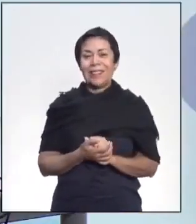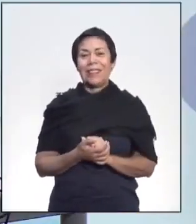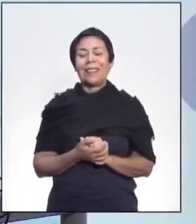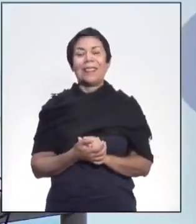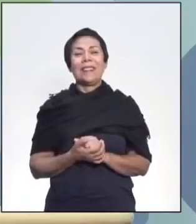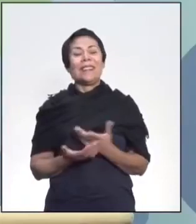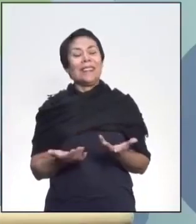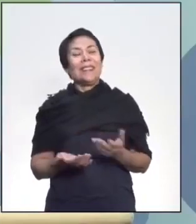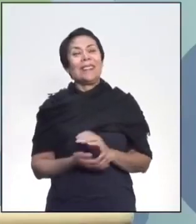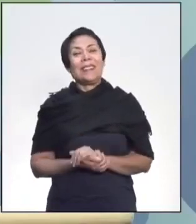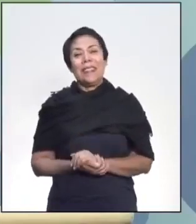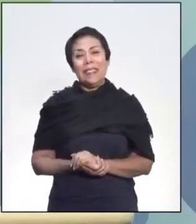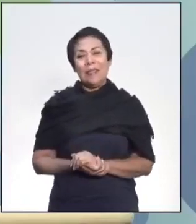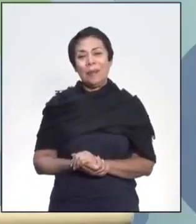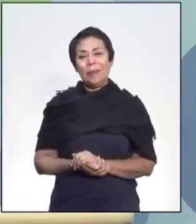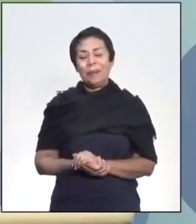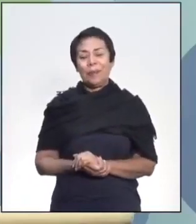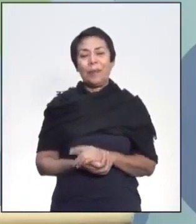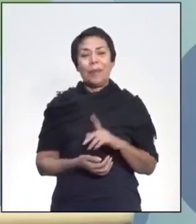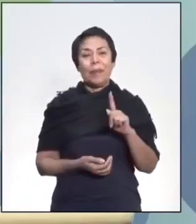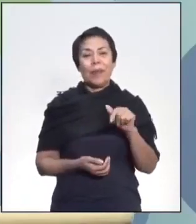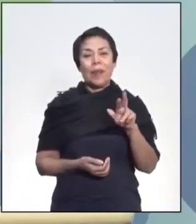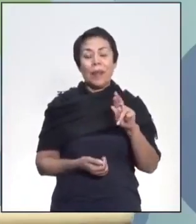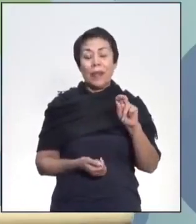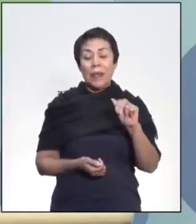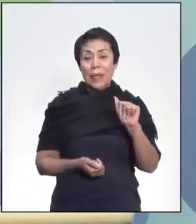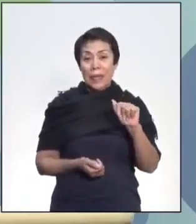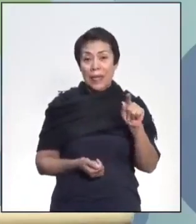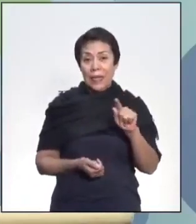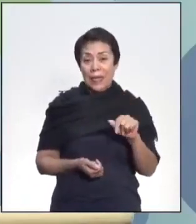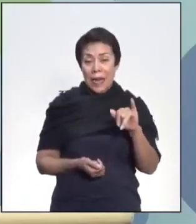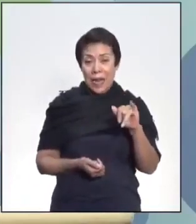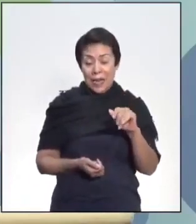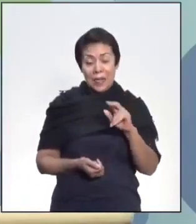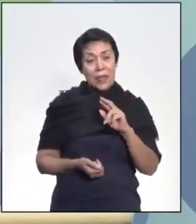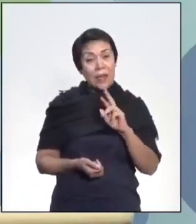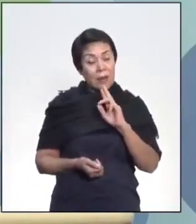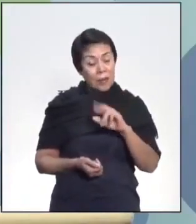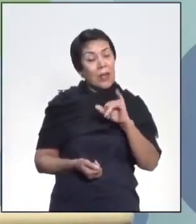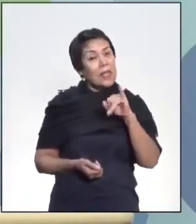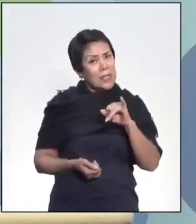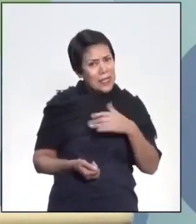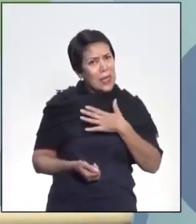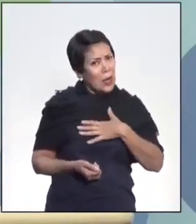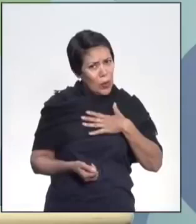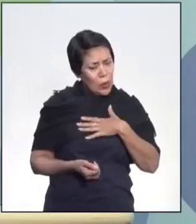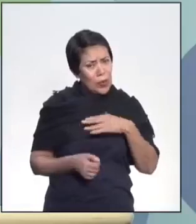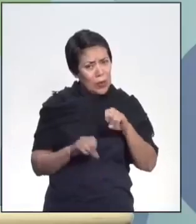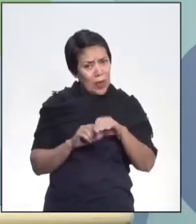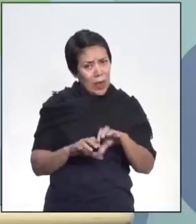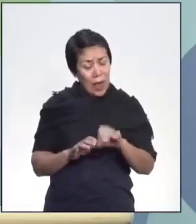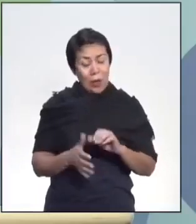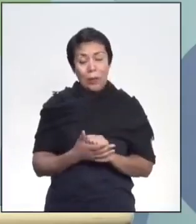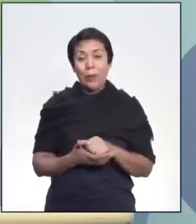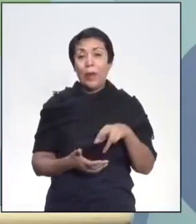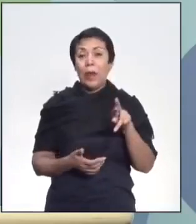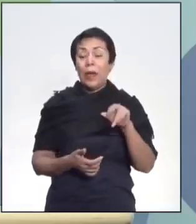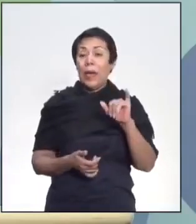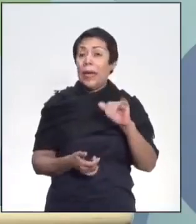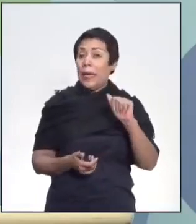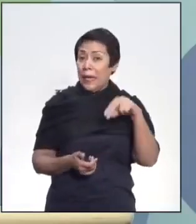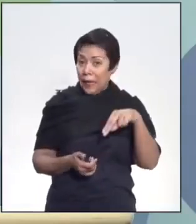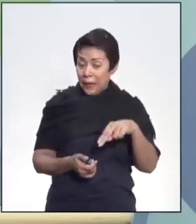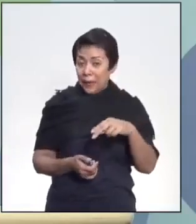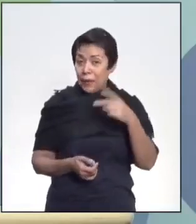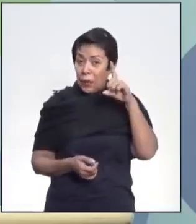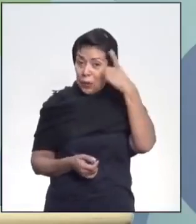no final das contas. A Graziele, sim, gostei da aula. Rian ficou com algumas dúvidas, mas achou a aula